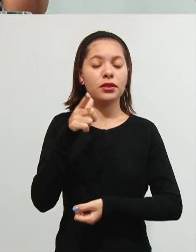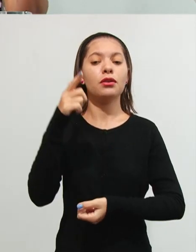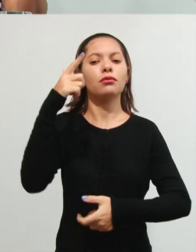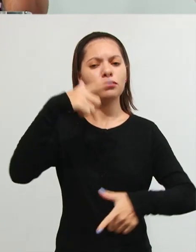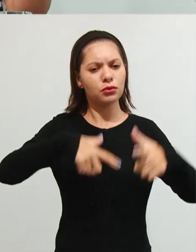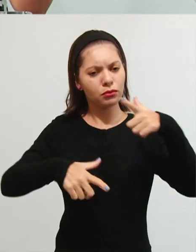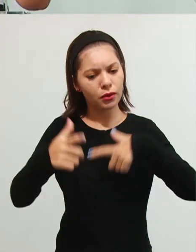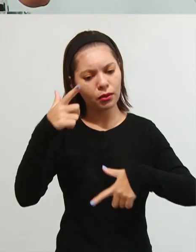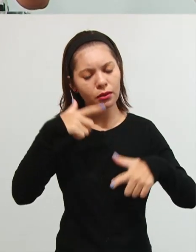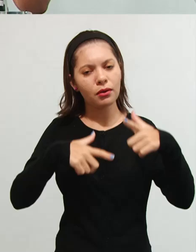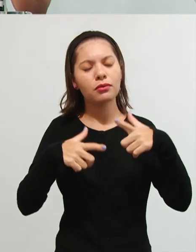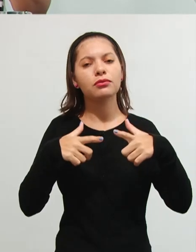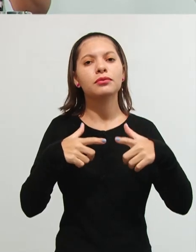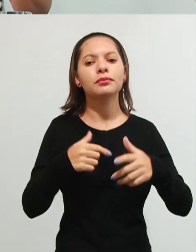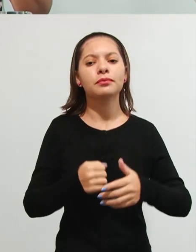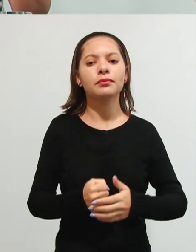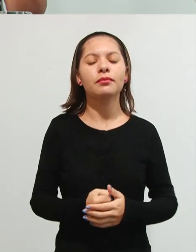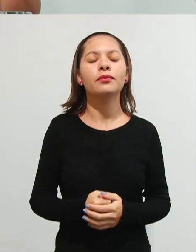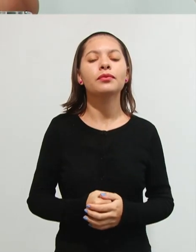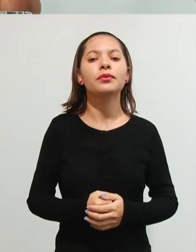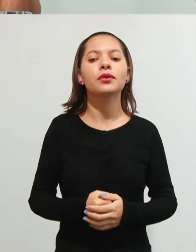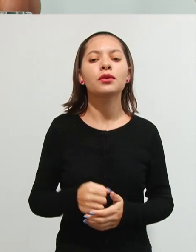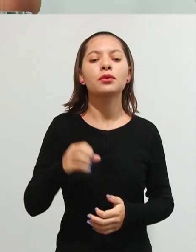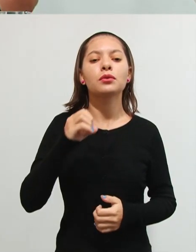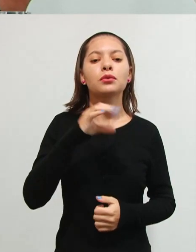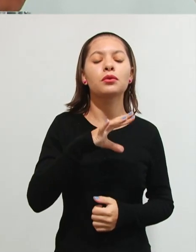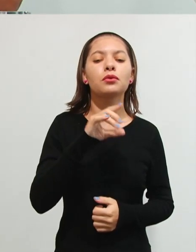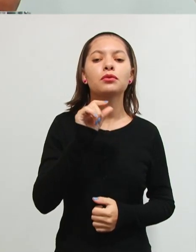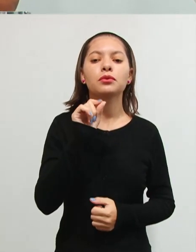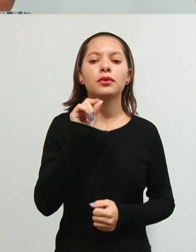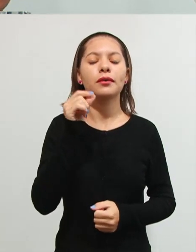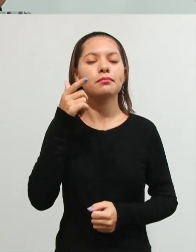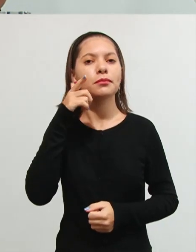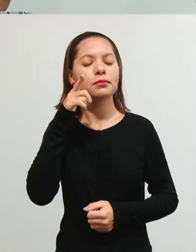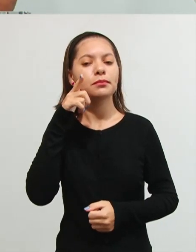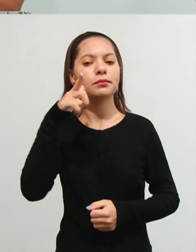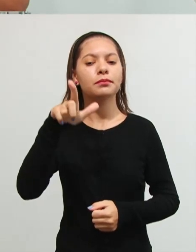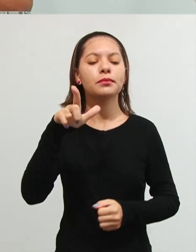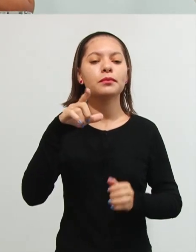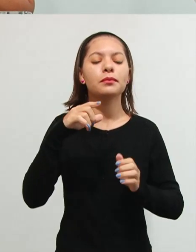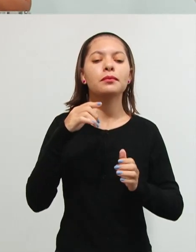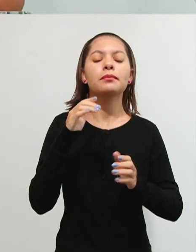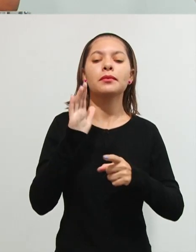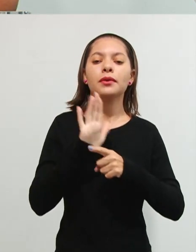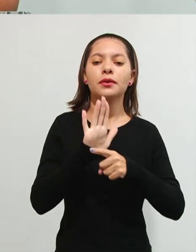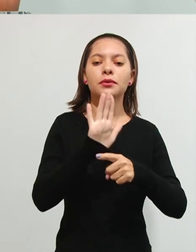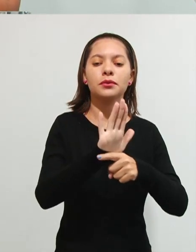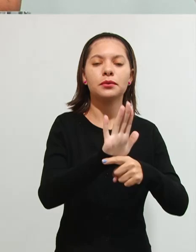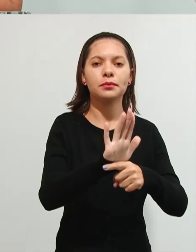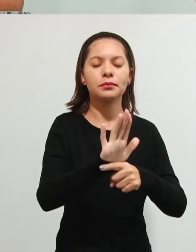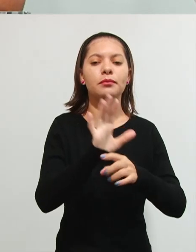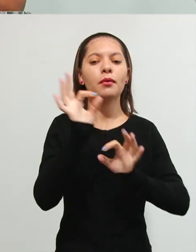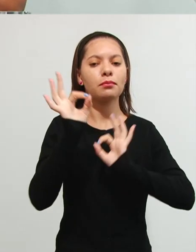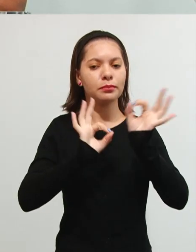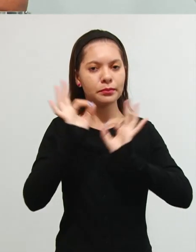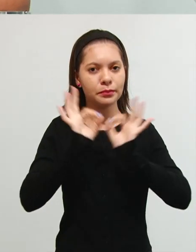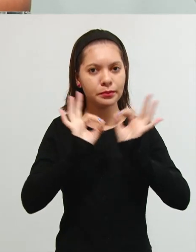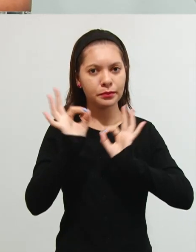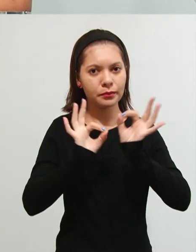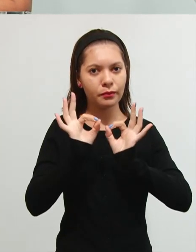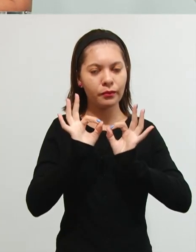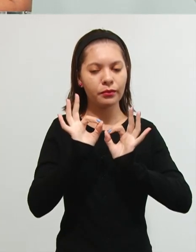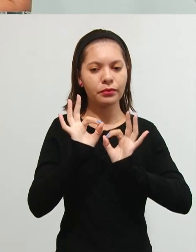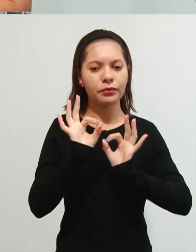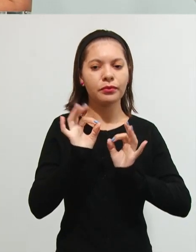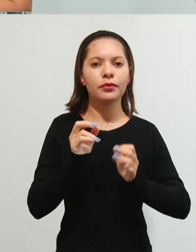de reforço essa nova proposição em alcançar aquilo que o programa estava estabelecido. Se não tivesse